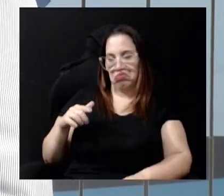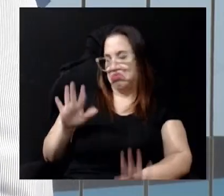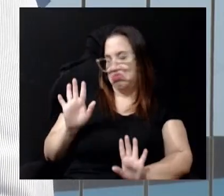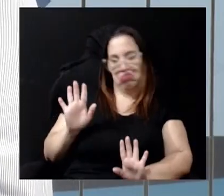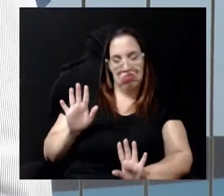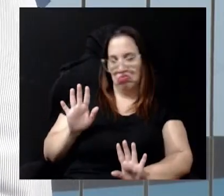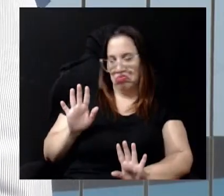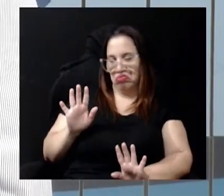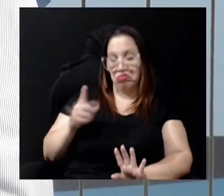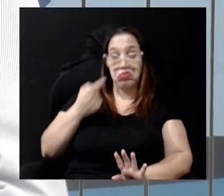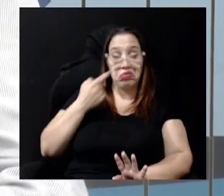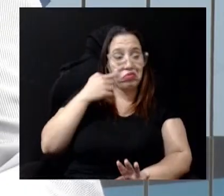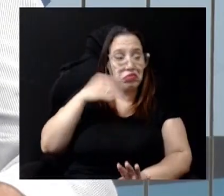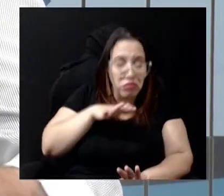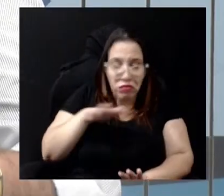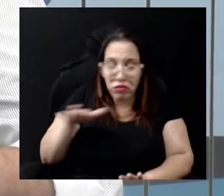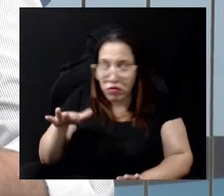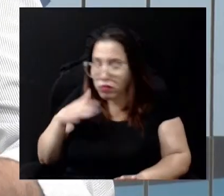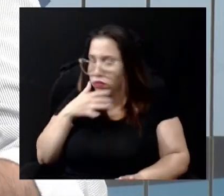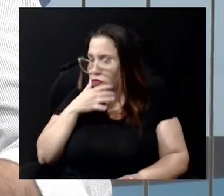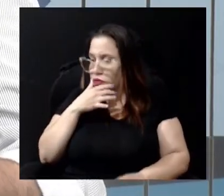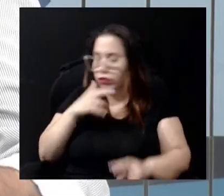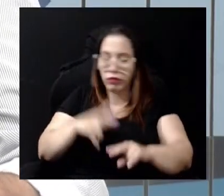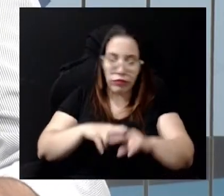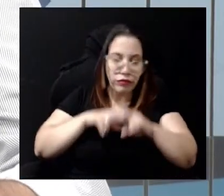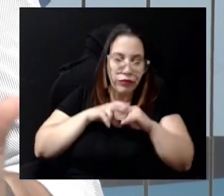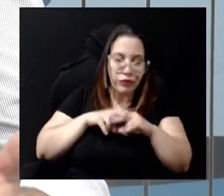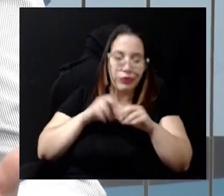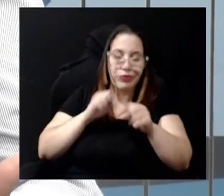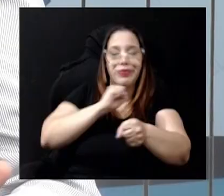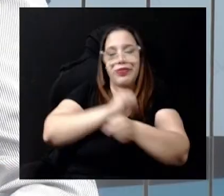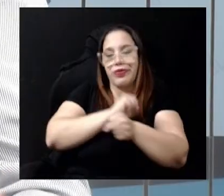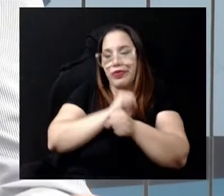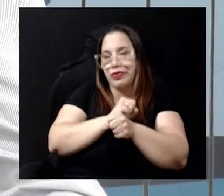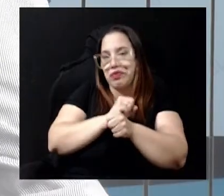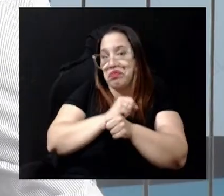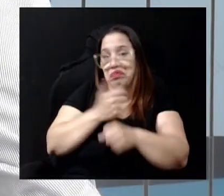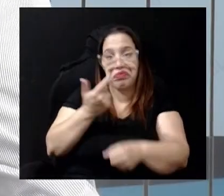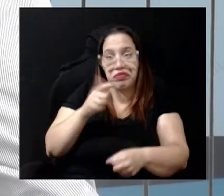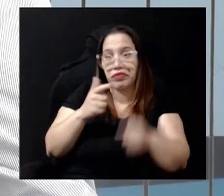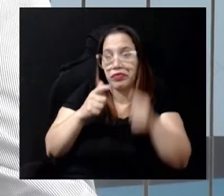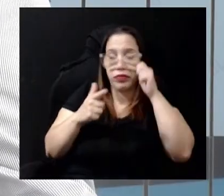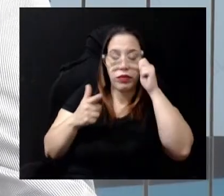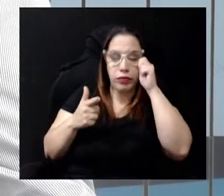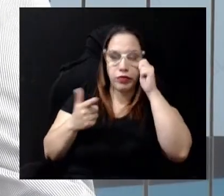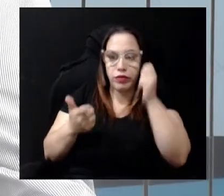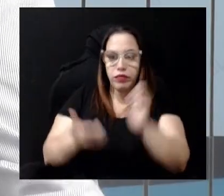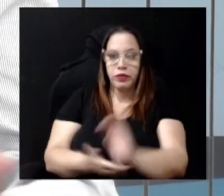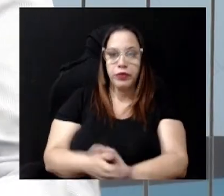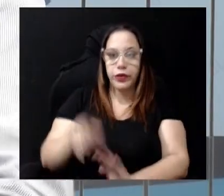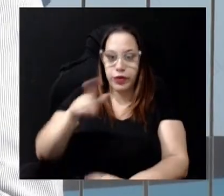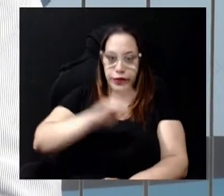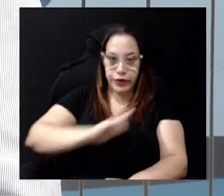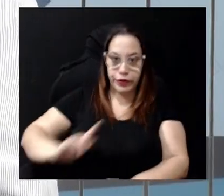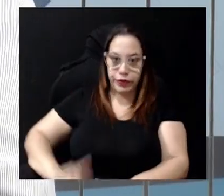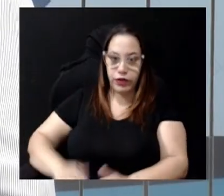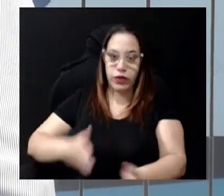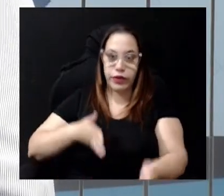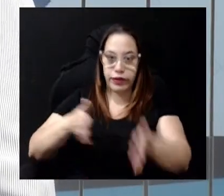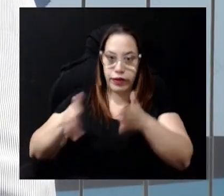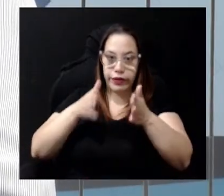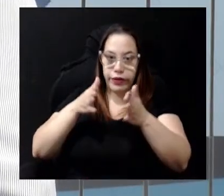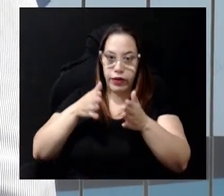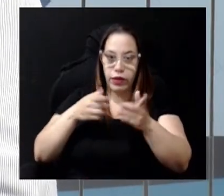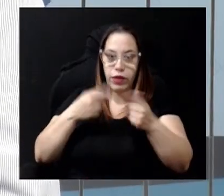visão, portanto, era esperado que não se tivesse. Provavelmente, se aquele governo tivesse continuado, essa discussão não